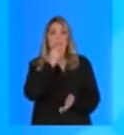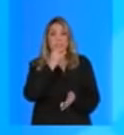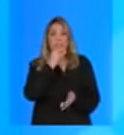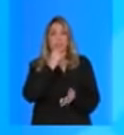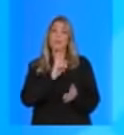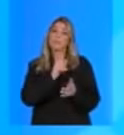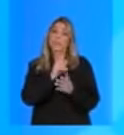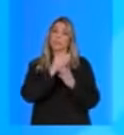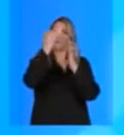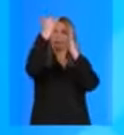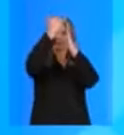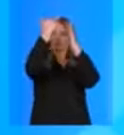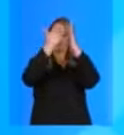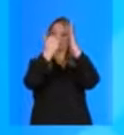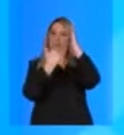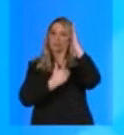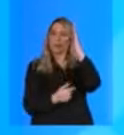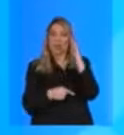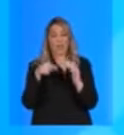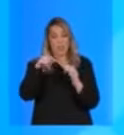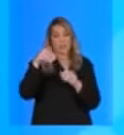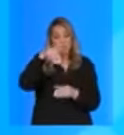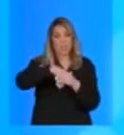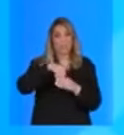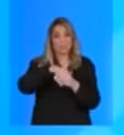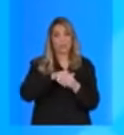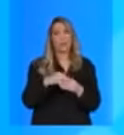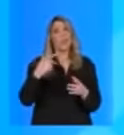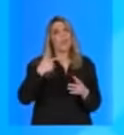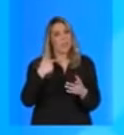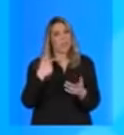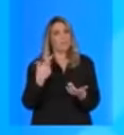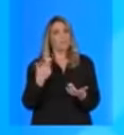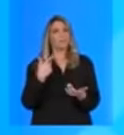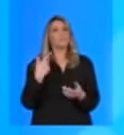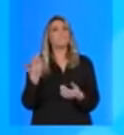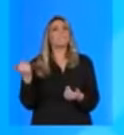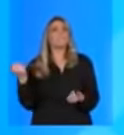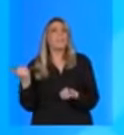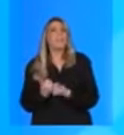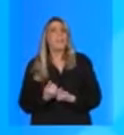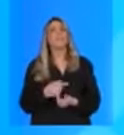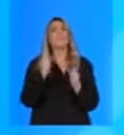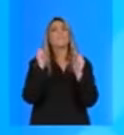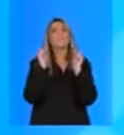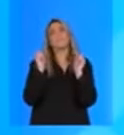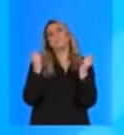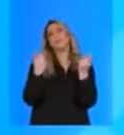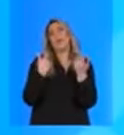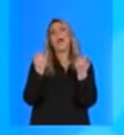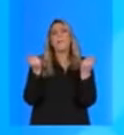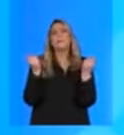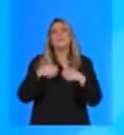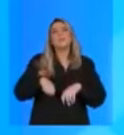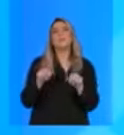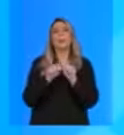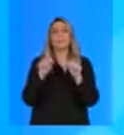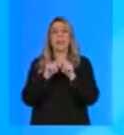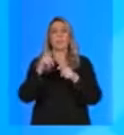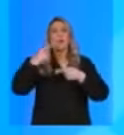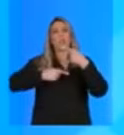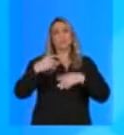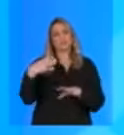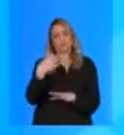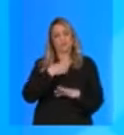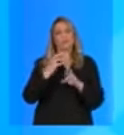cima e nessas eleições como eu defendo veementemente que é possível fazer política de uma forma diferente